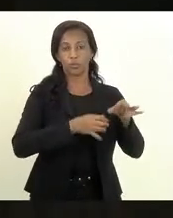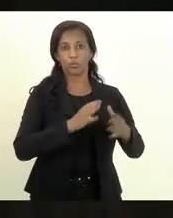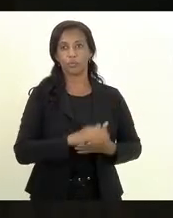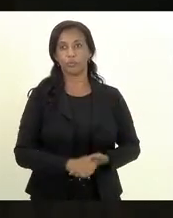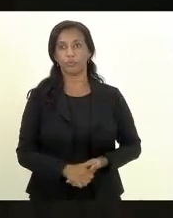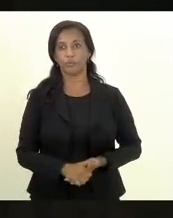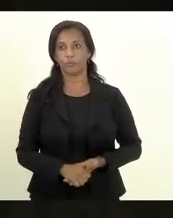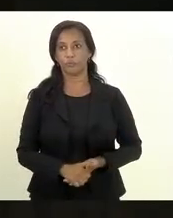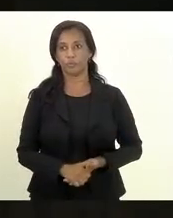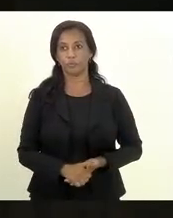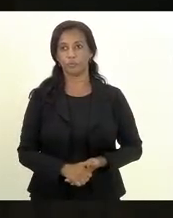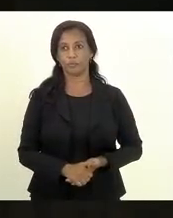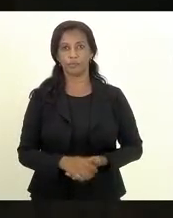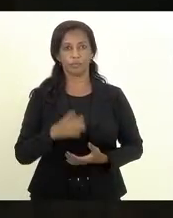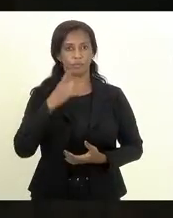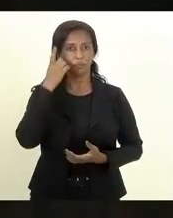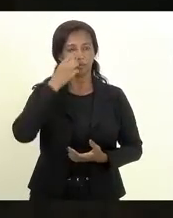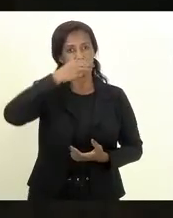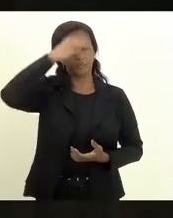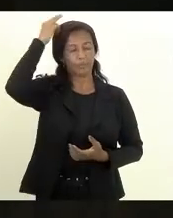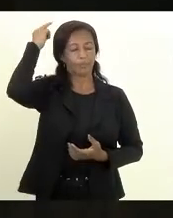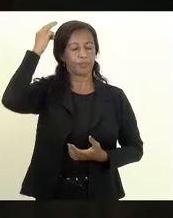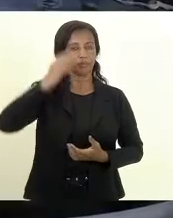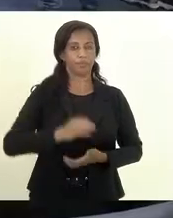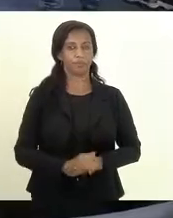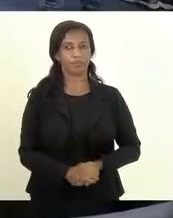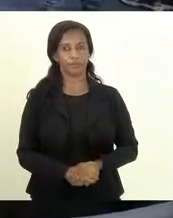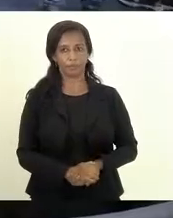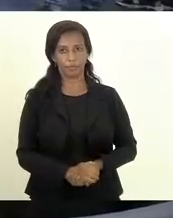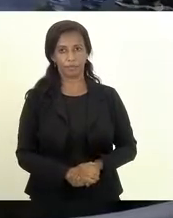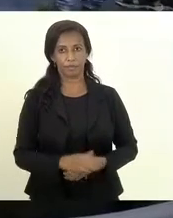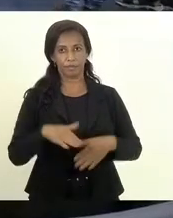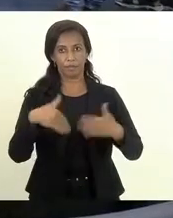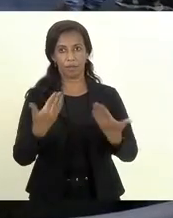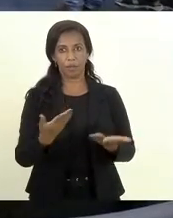Justiça, deputado Márcio Pacheco. Senhor presidente,